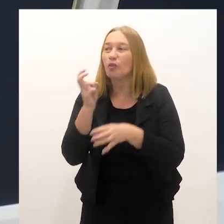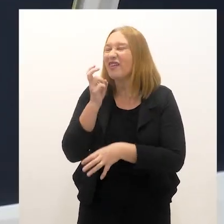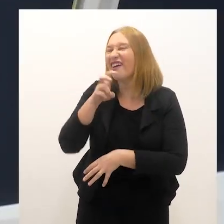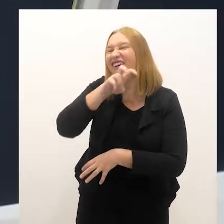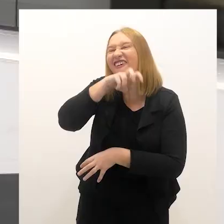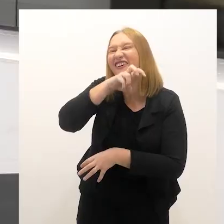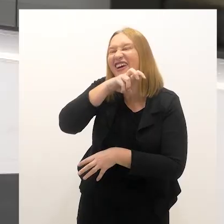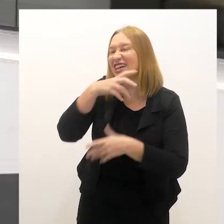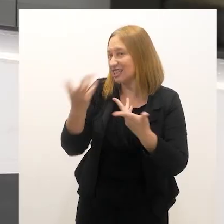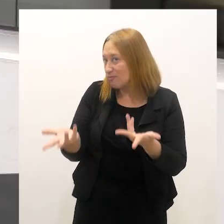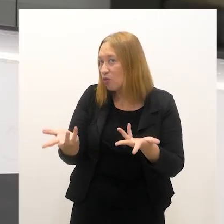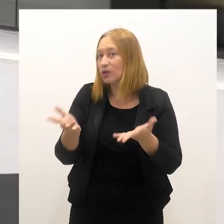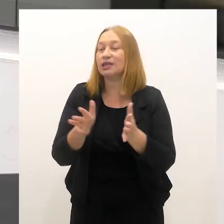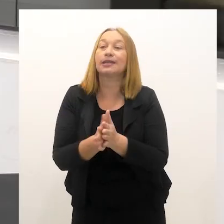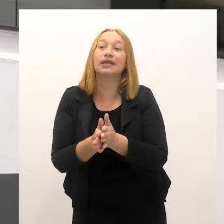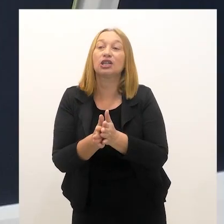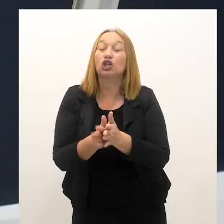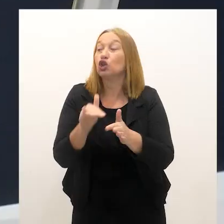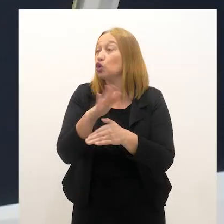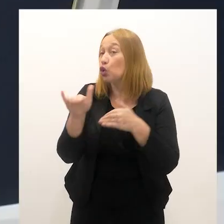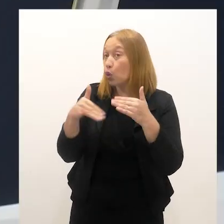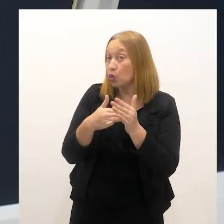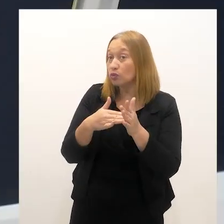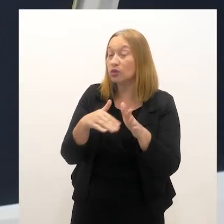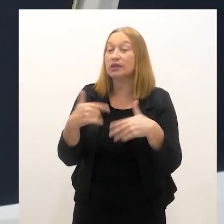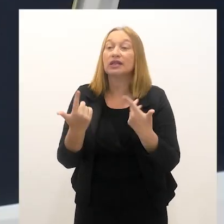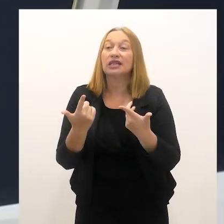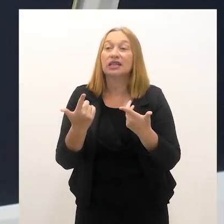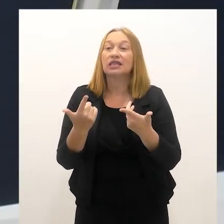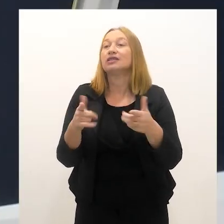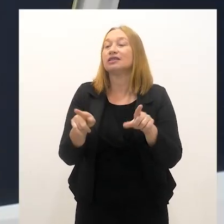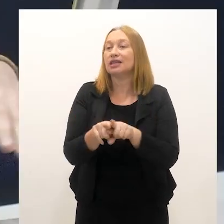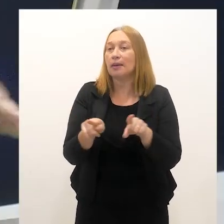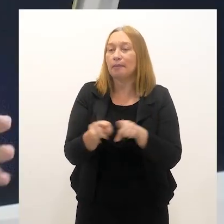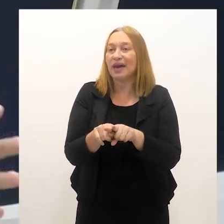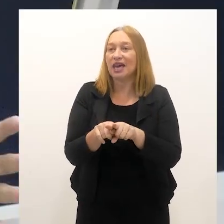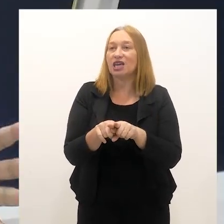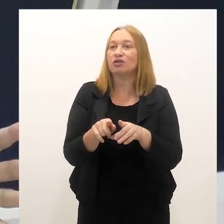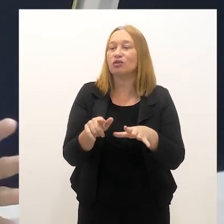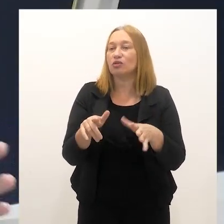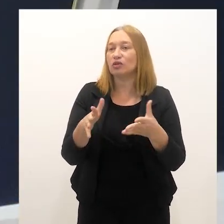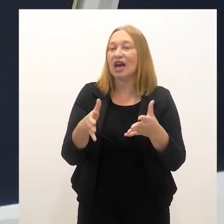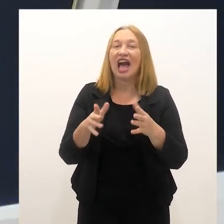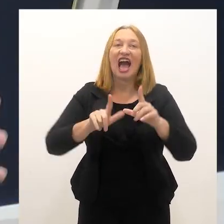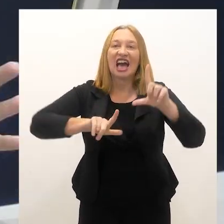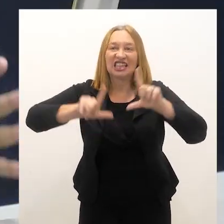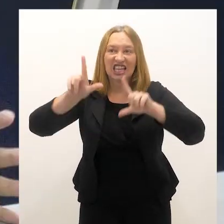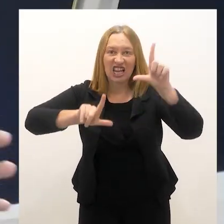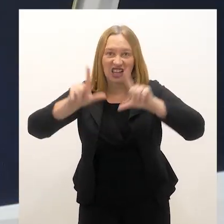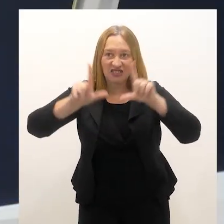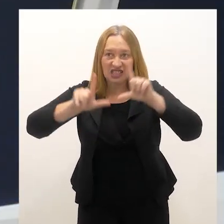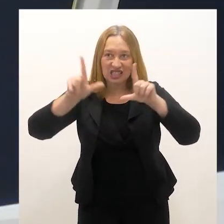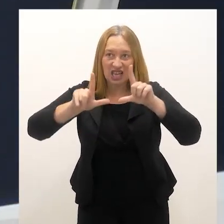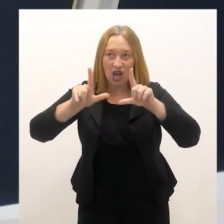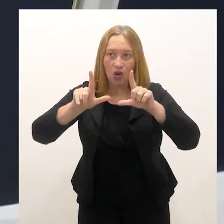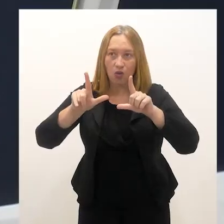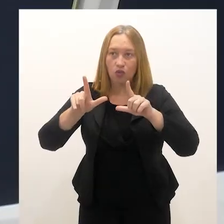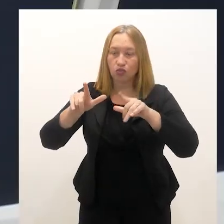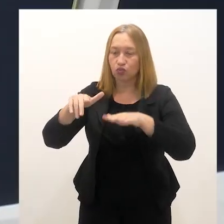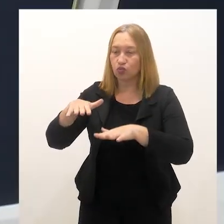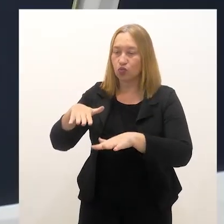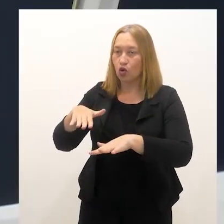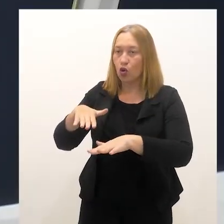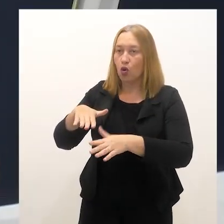da Disney todos, de gibi, enfim. E os aparelhos domésticos de casa, a televisão e o aparelho de